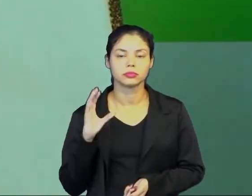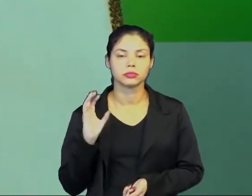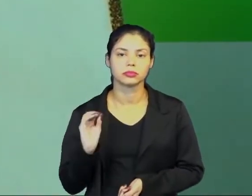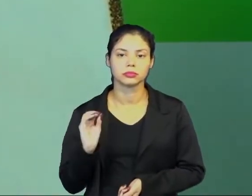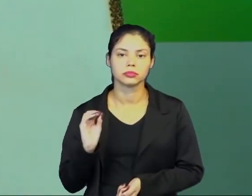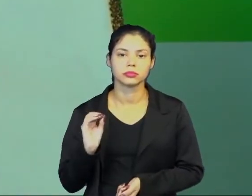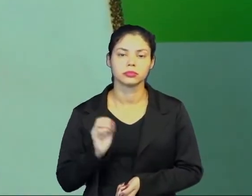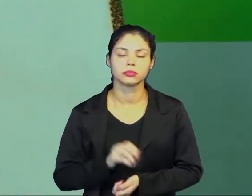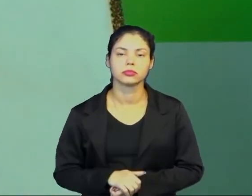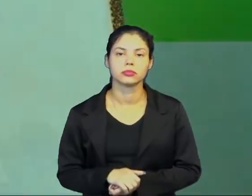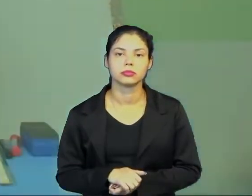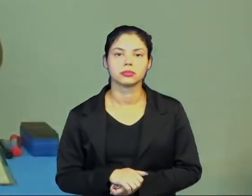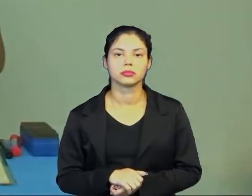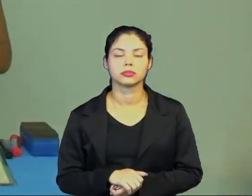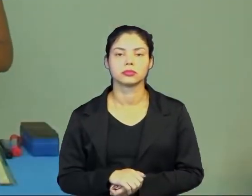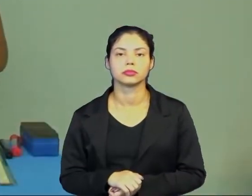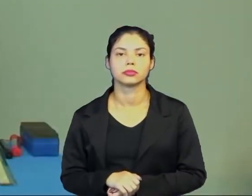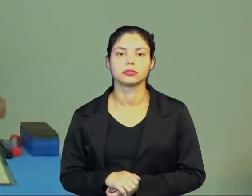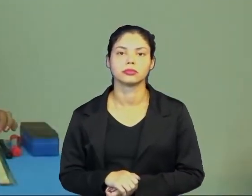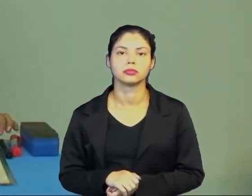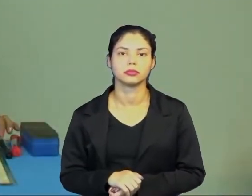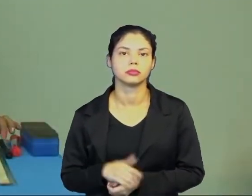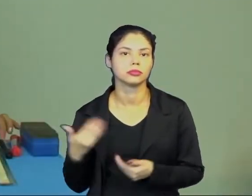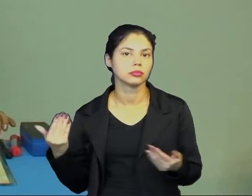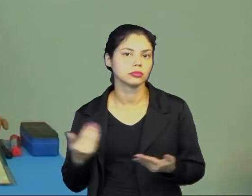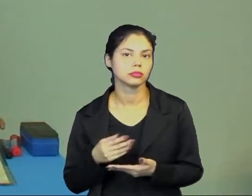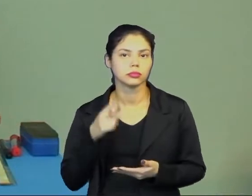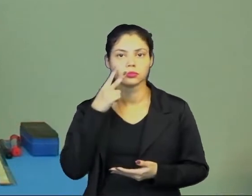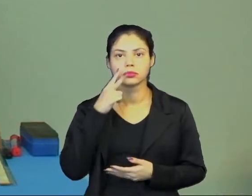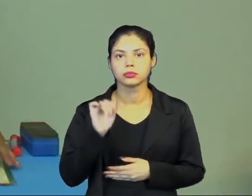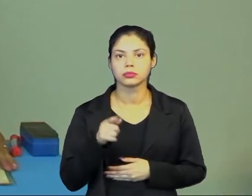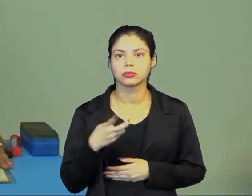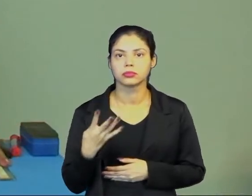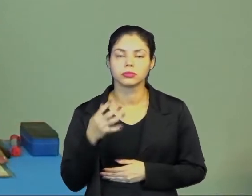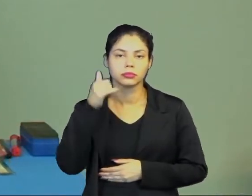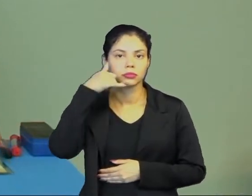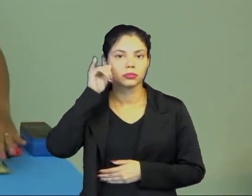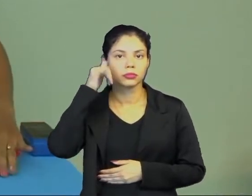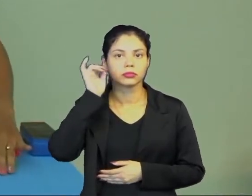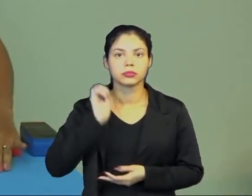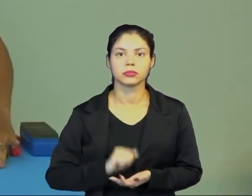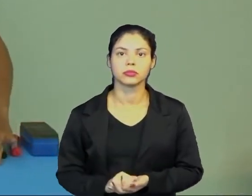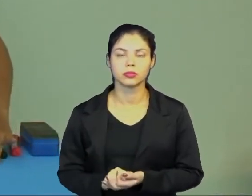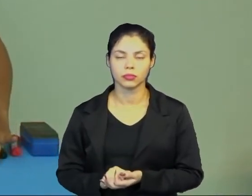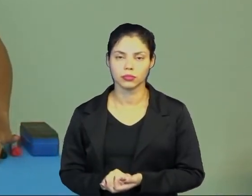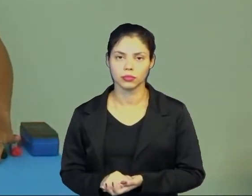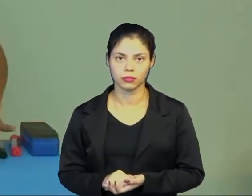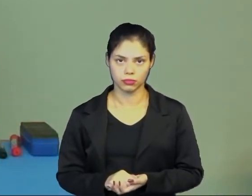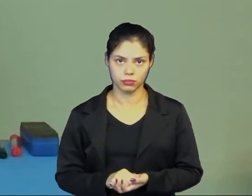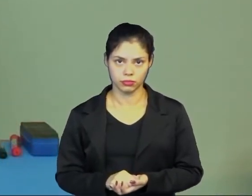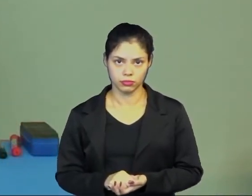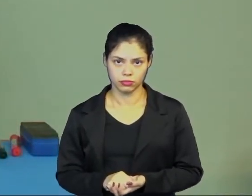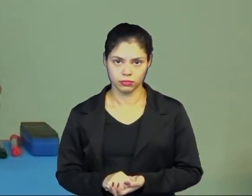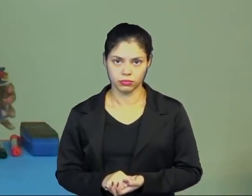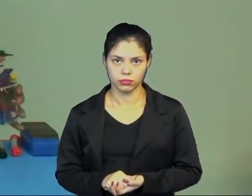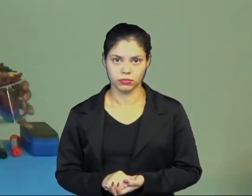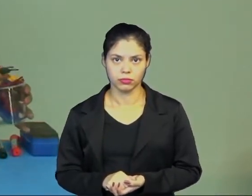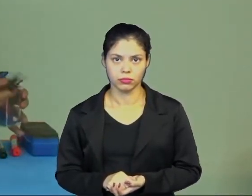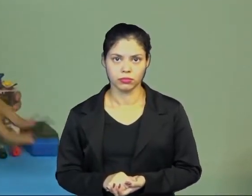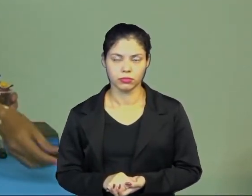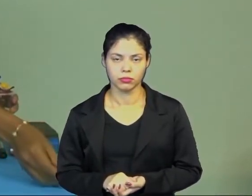0, certo? Agora, vamos ver quantos bois eu tenho? Vou colocar aqui do ladinho. Vamos